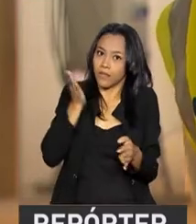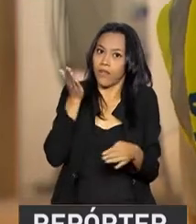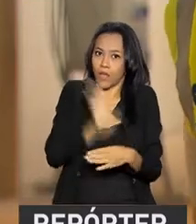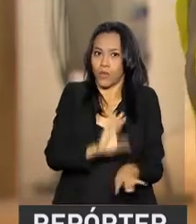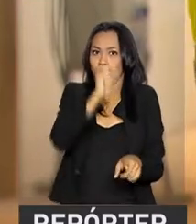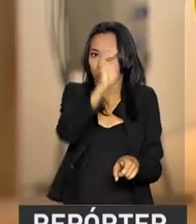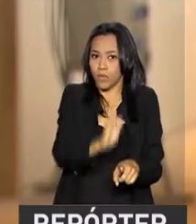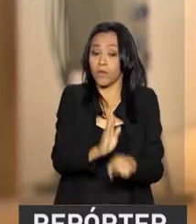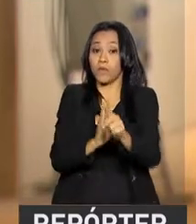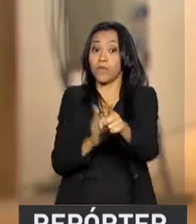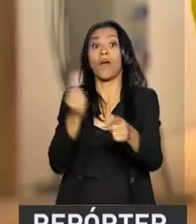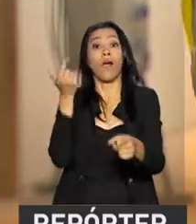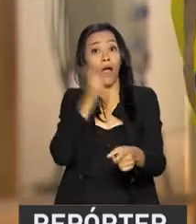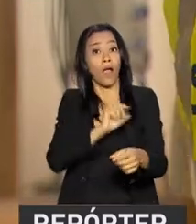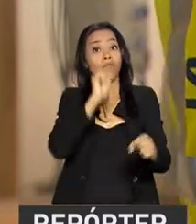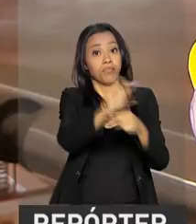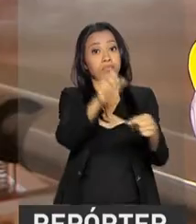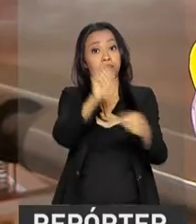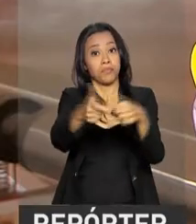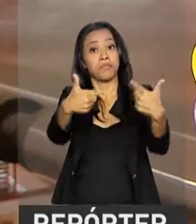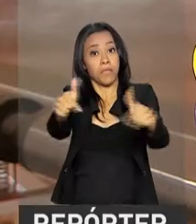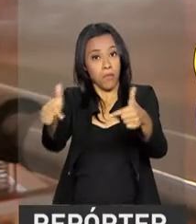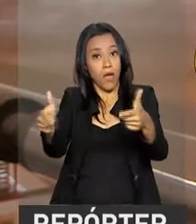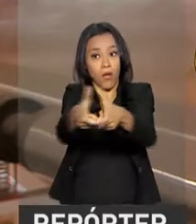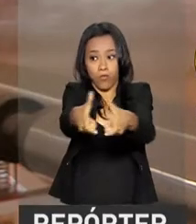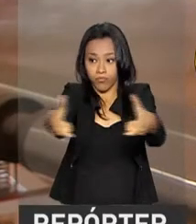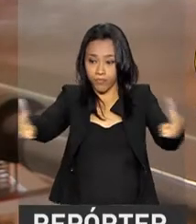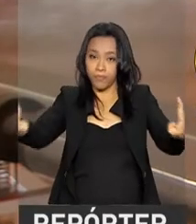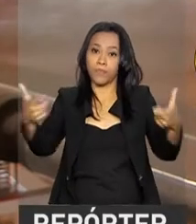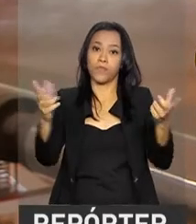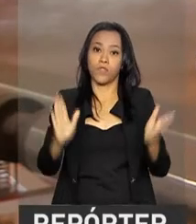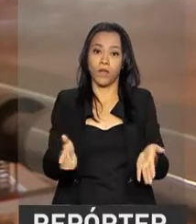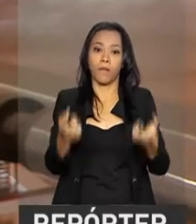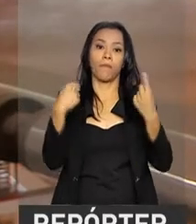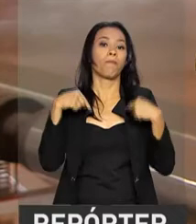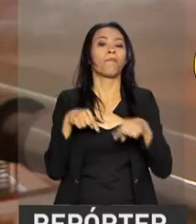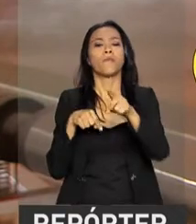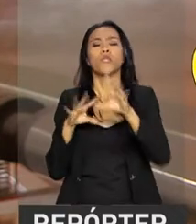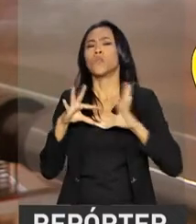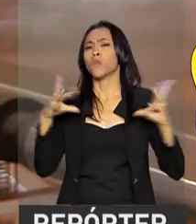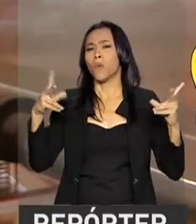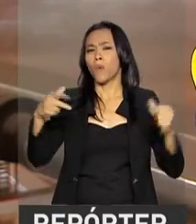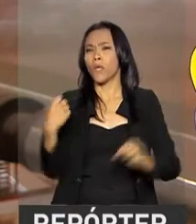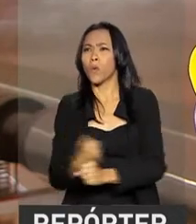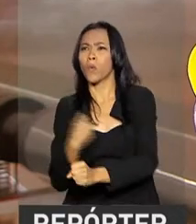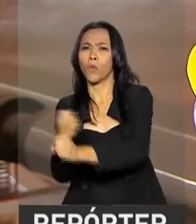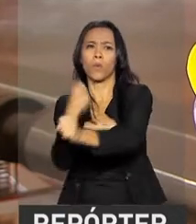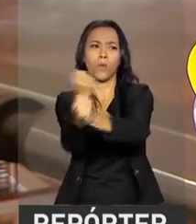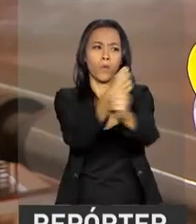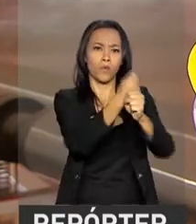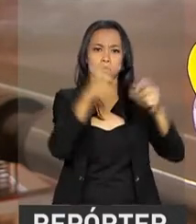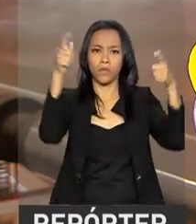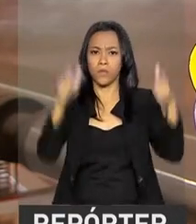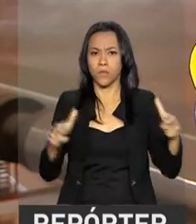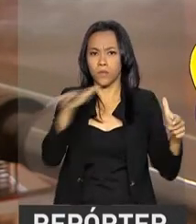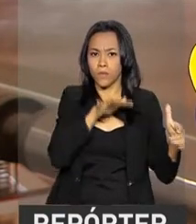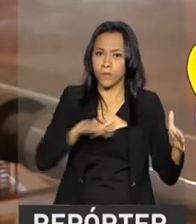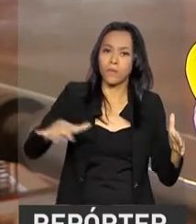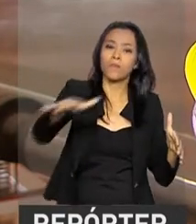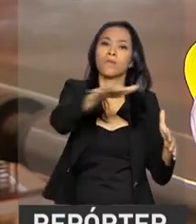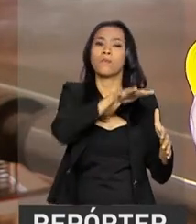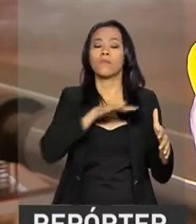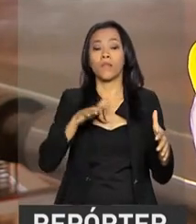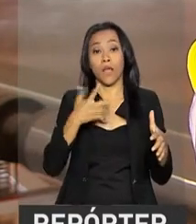está gerando emprego e renda na região. Não só o projeto, como praticamente toda a construção é nacional. A gente,